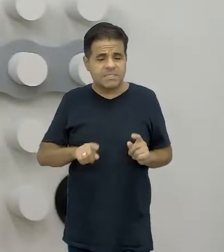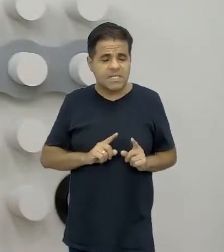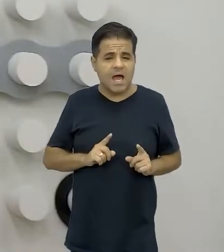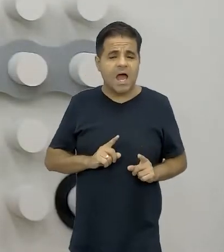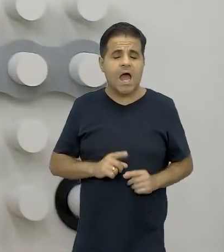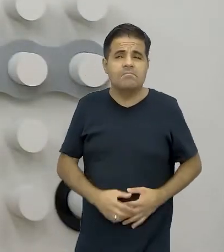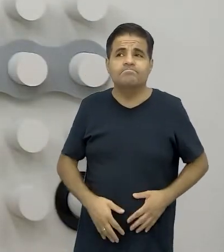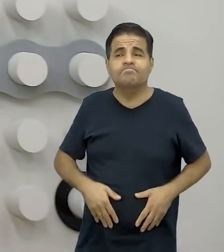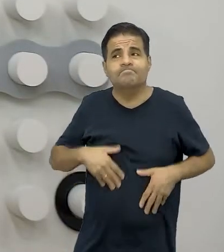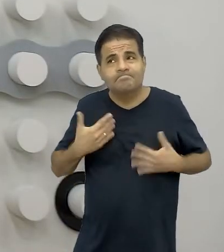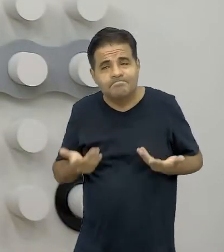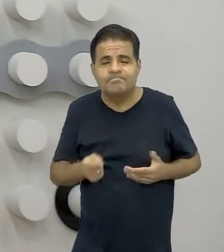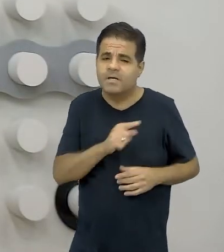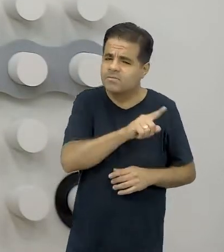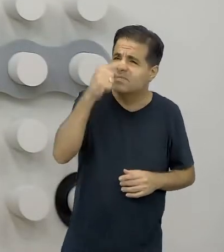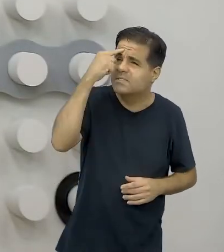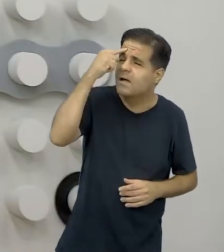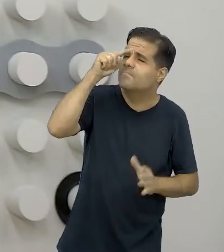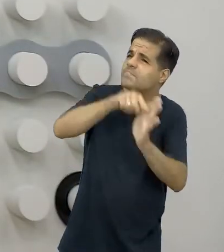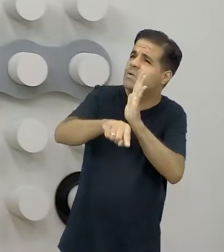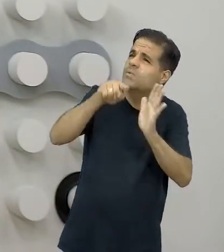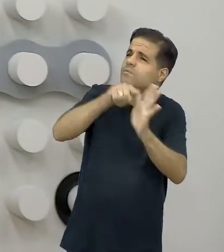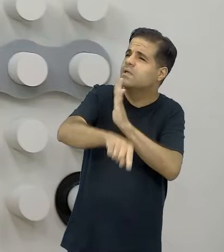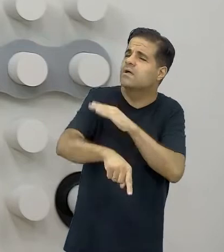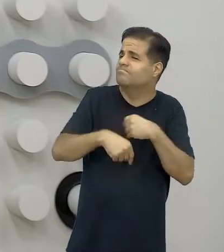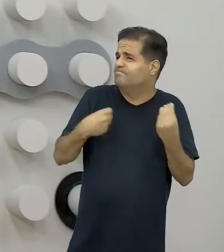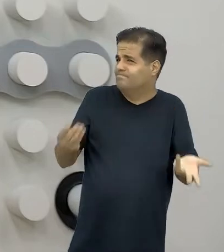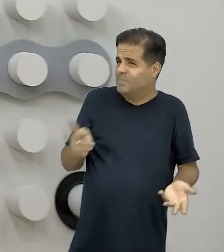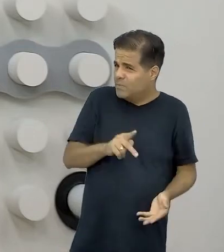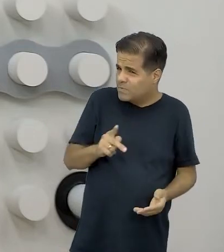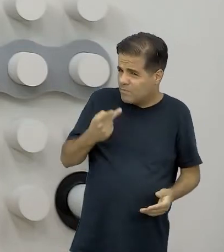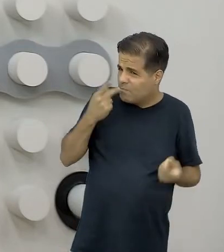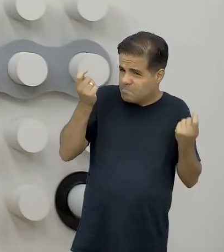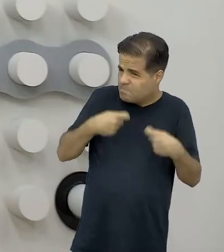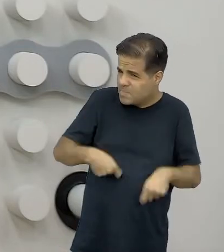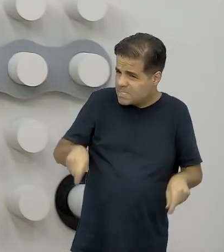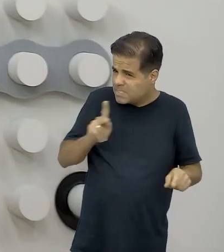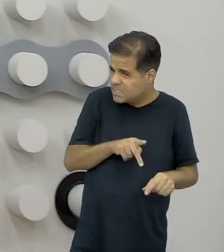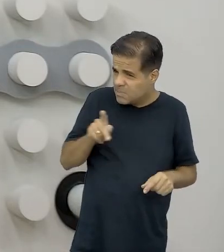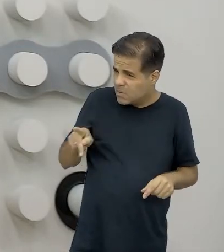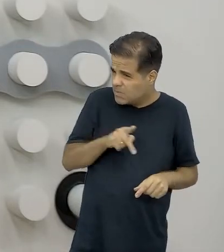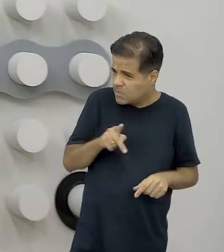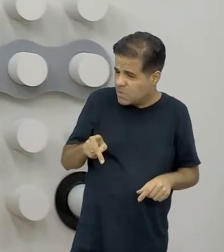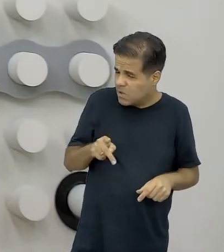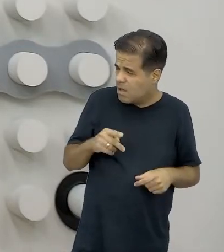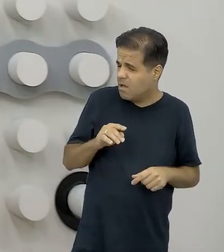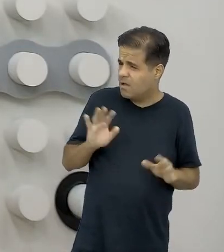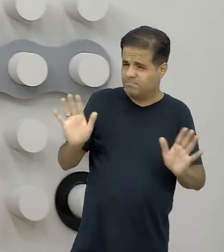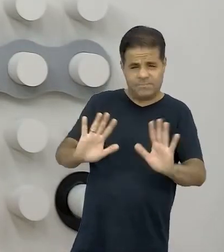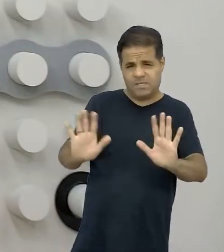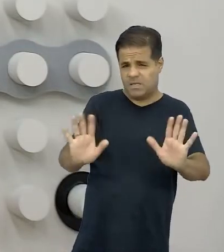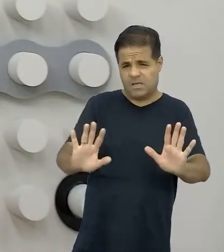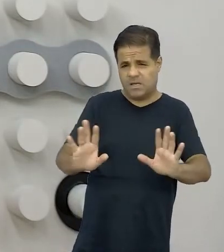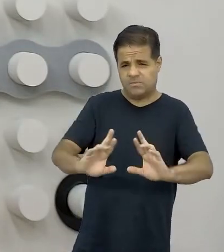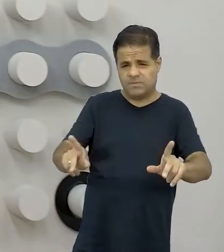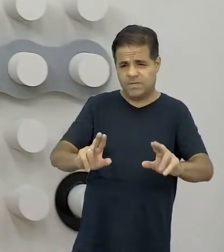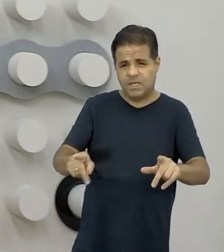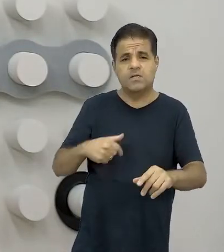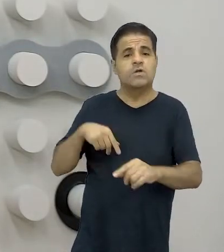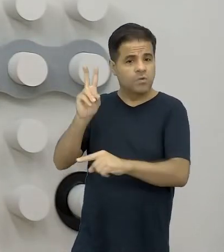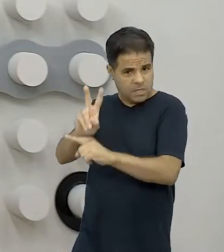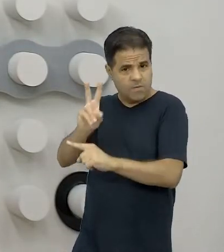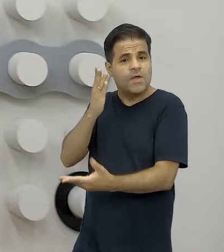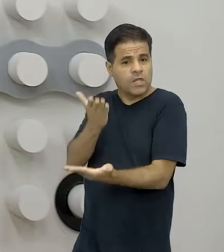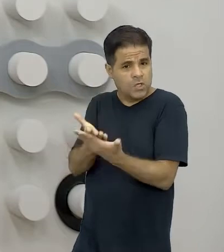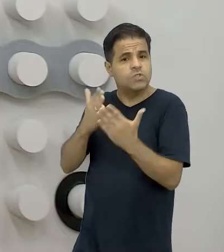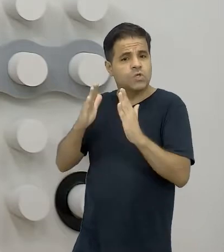Mas aí, vocês devem estar se perguntando, pô, o professor está falando que a gente não precisa de professor? Não, não é nada disso, tá? Eu defendo a